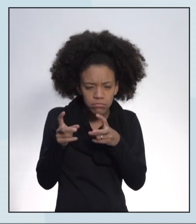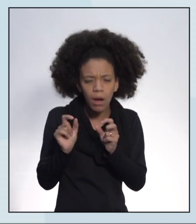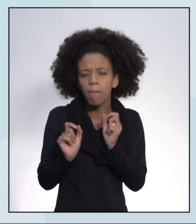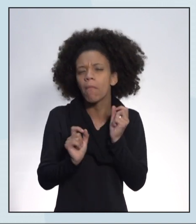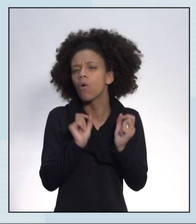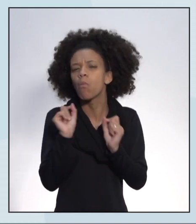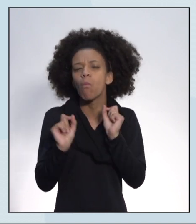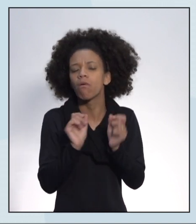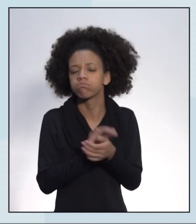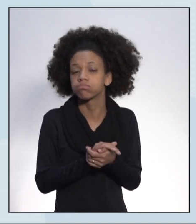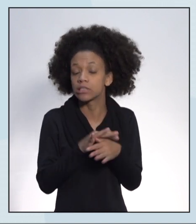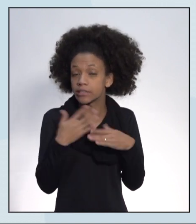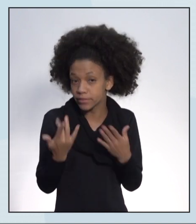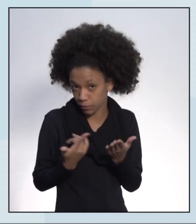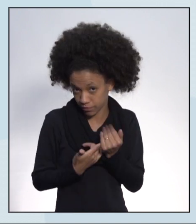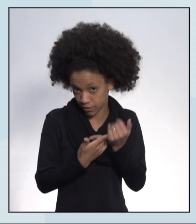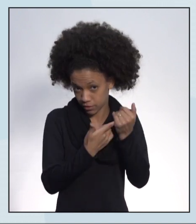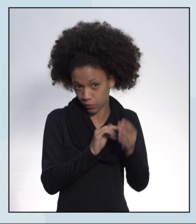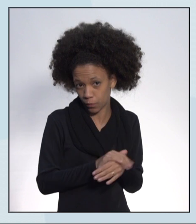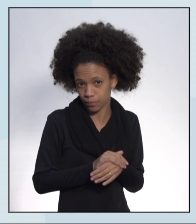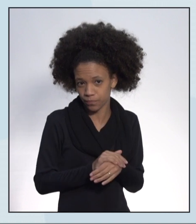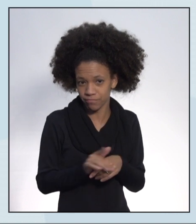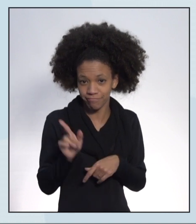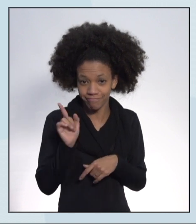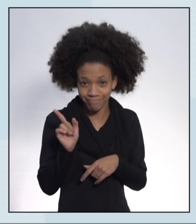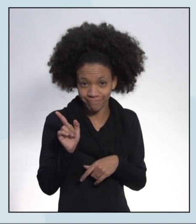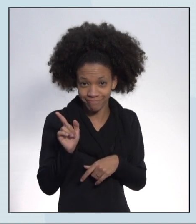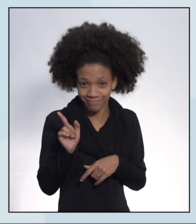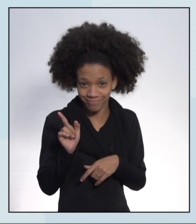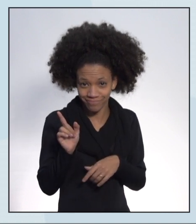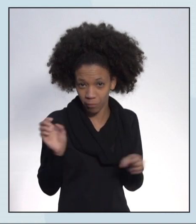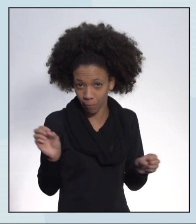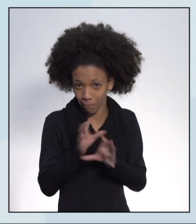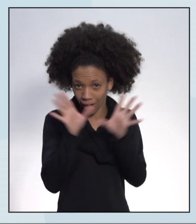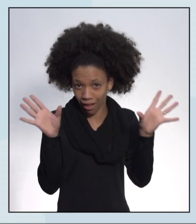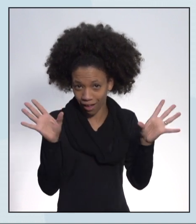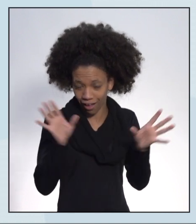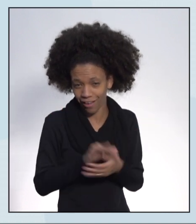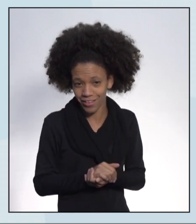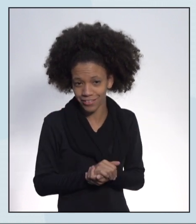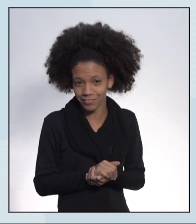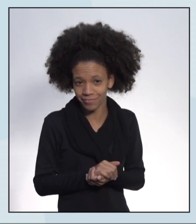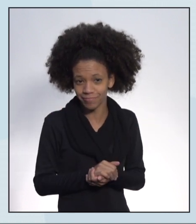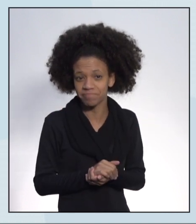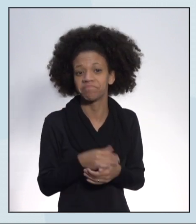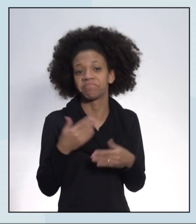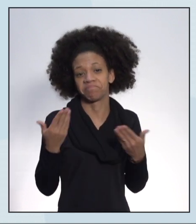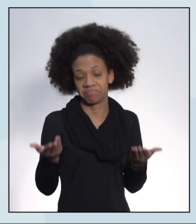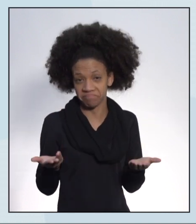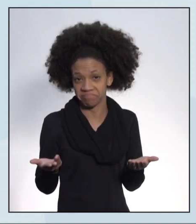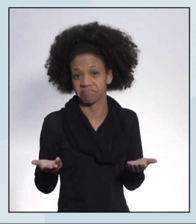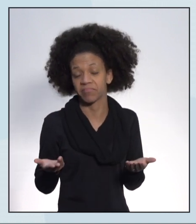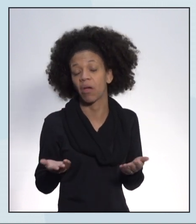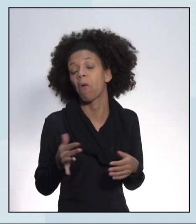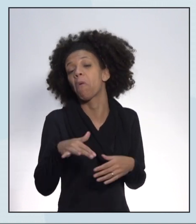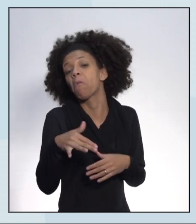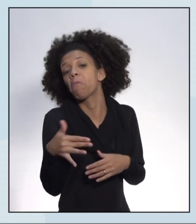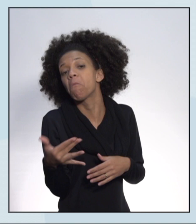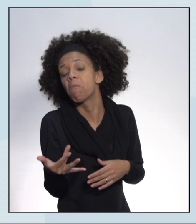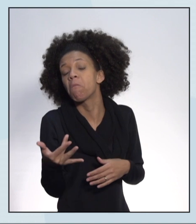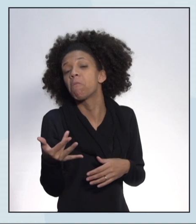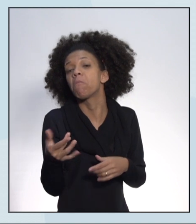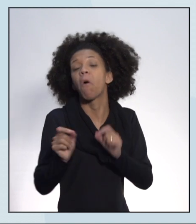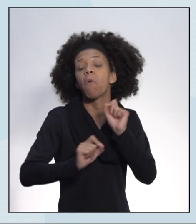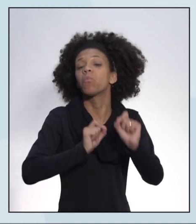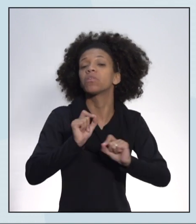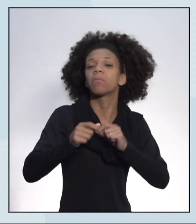por tecnologia, eu faço simplesmente esta mágica. Uau! Grifei todas automaticamente. Quais são os elementos fundamentais